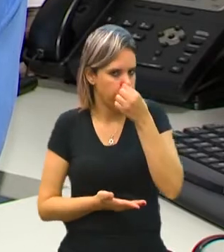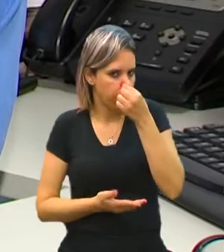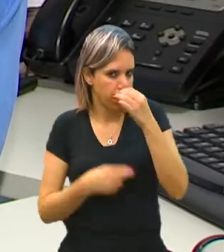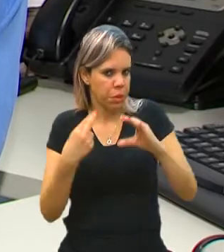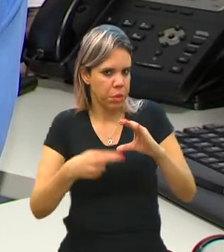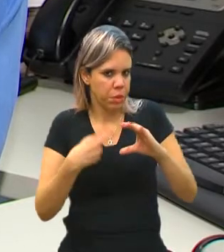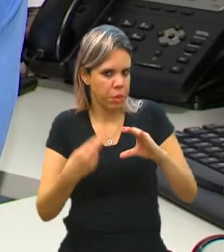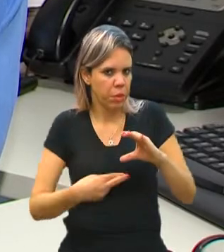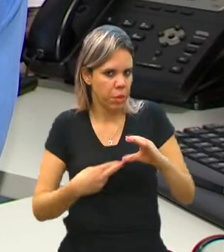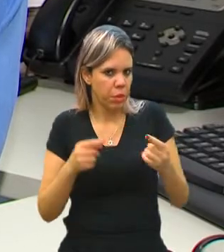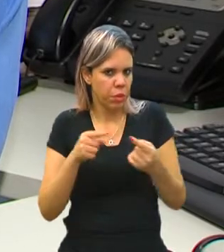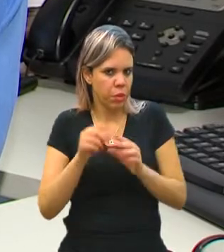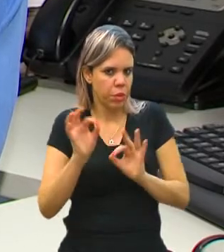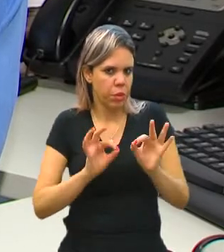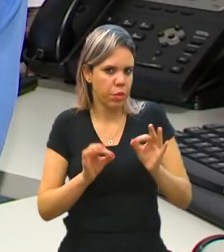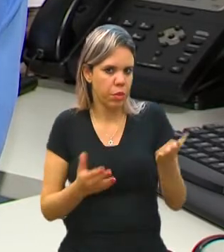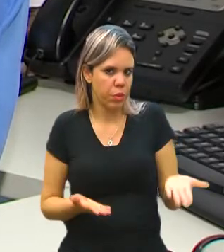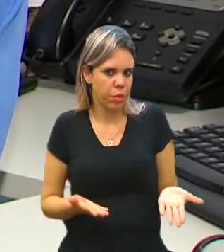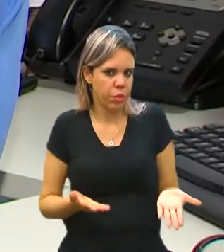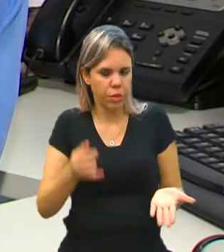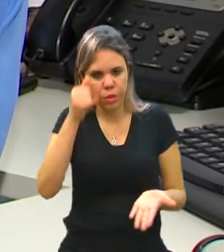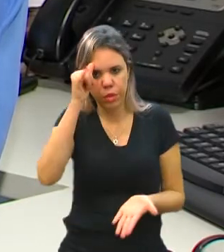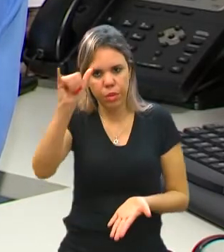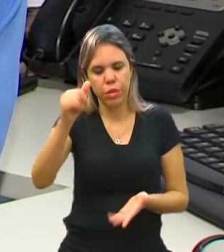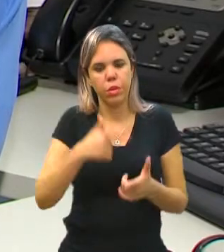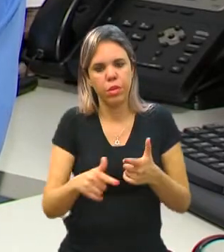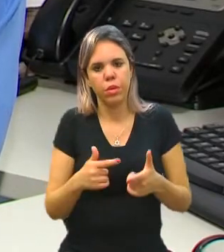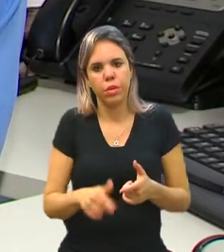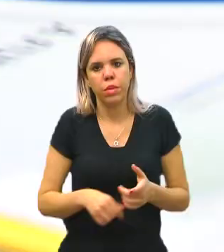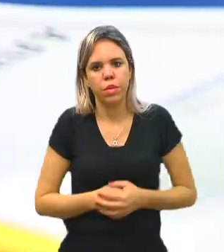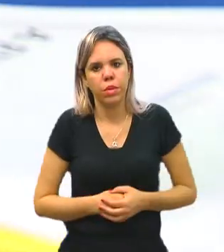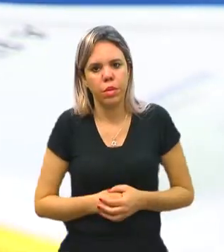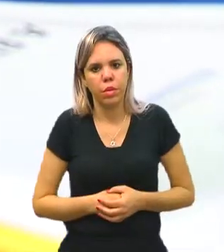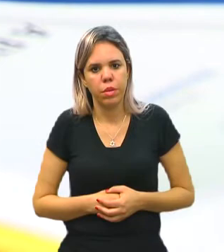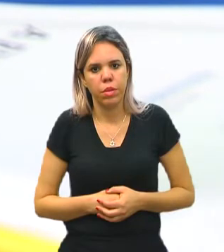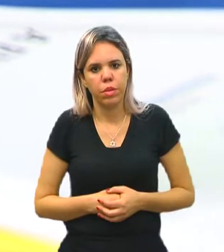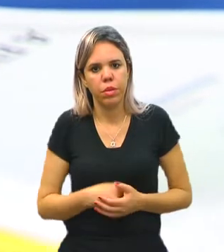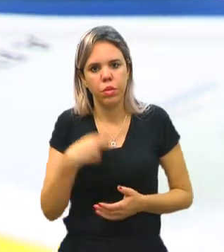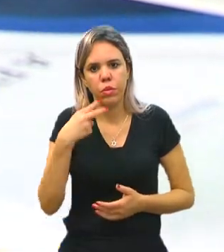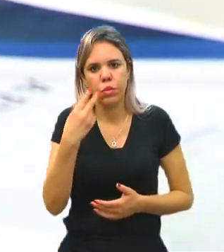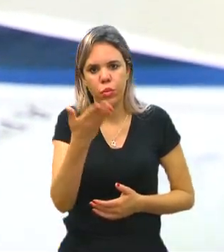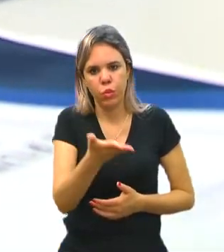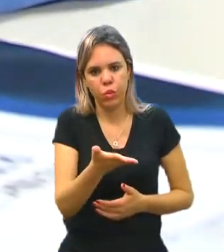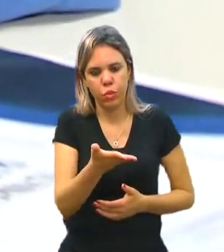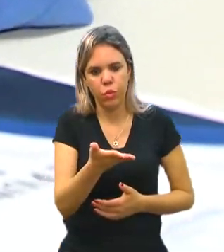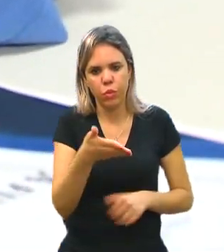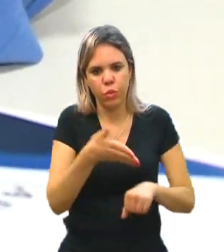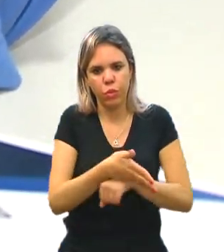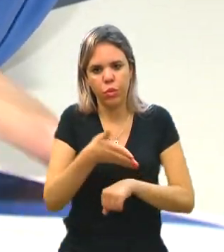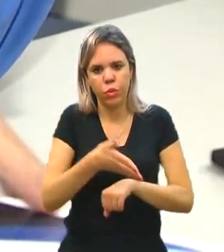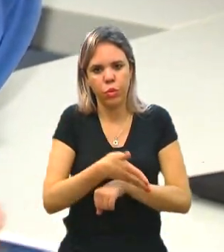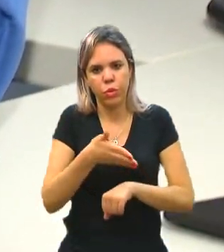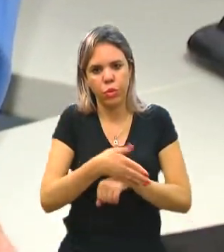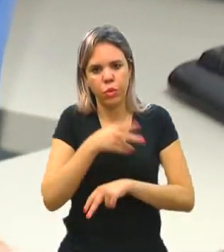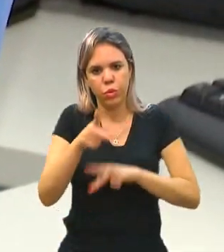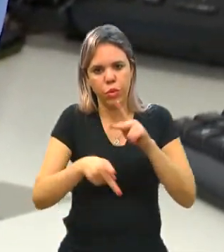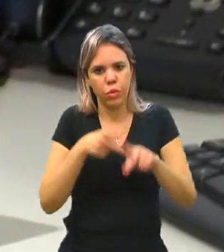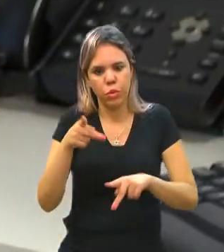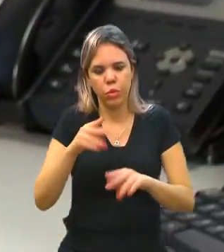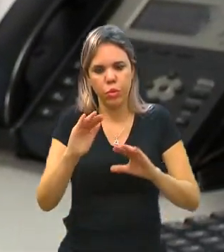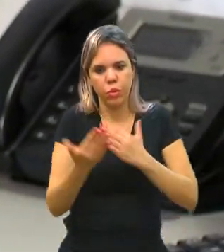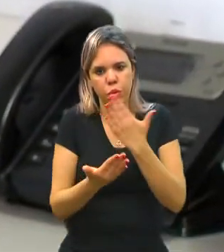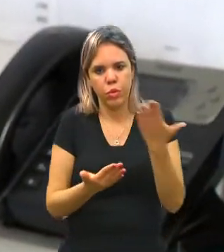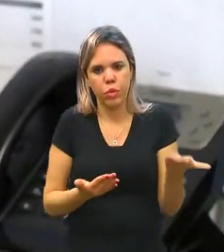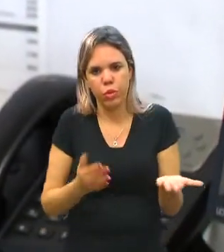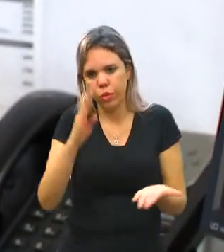esses resíduos de forma organizada você evita esses problemas para o parlamentar a participação da comunidade